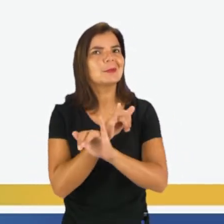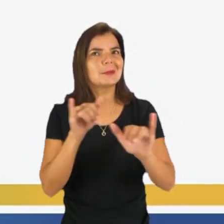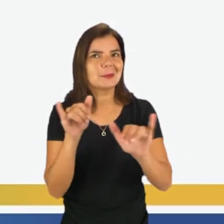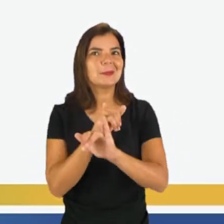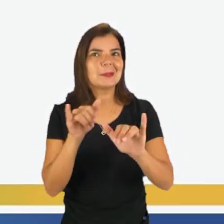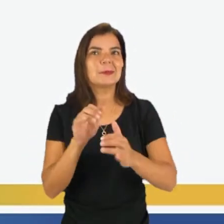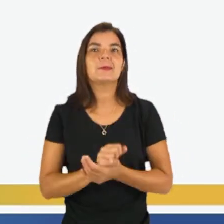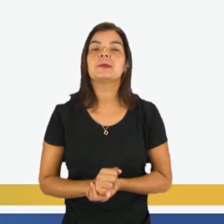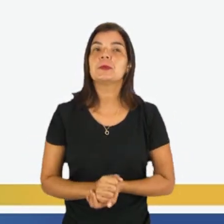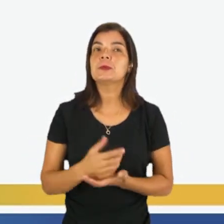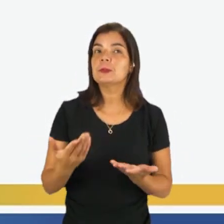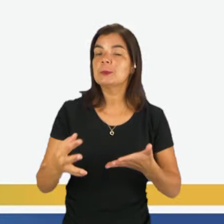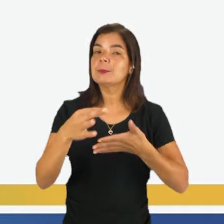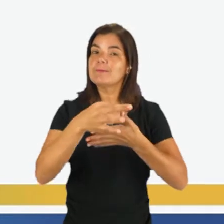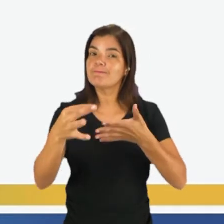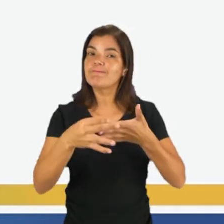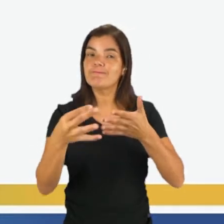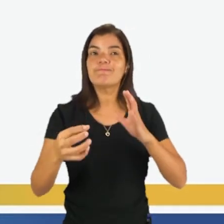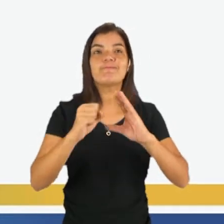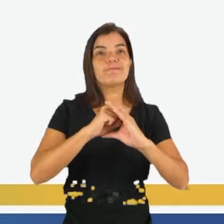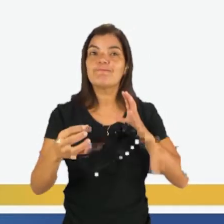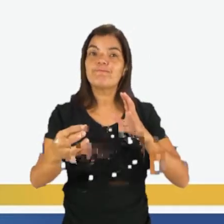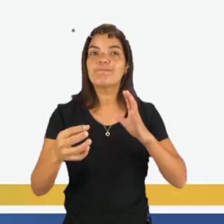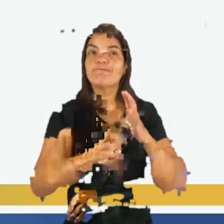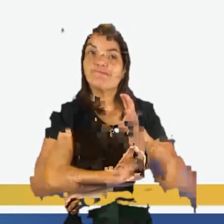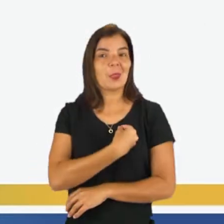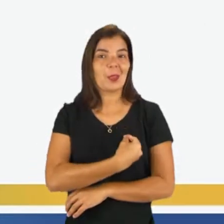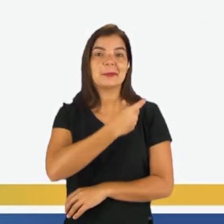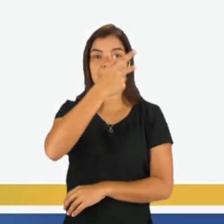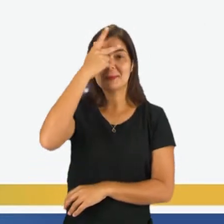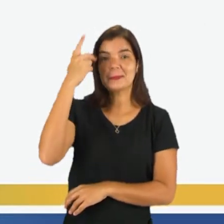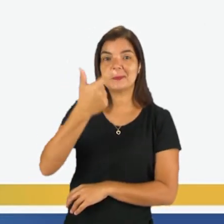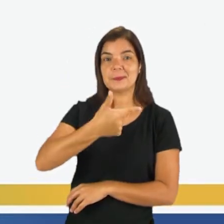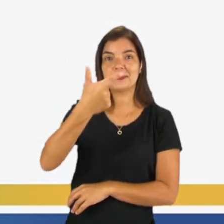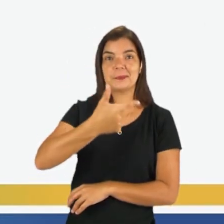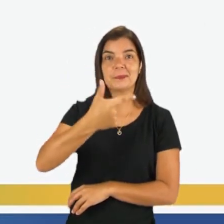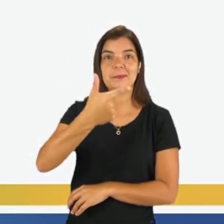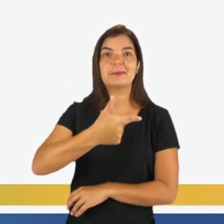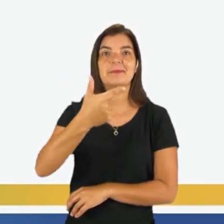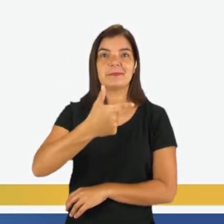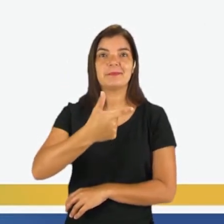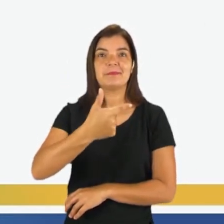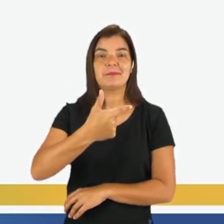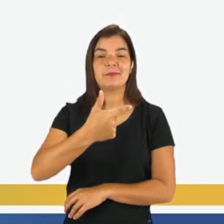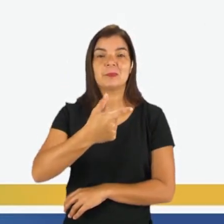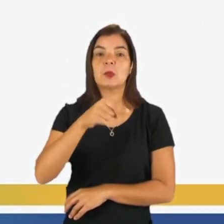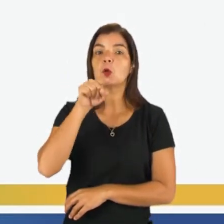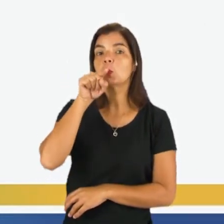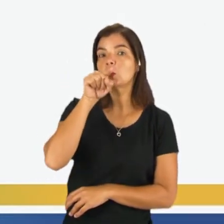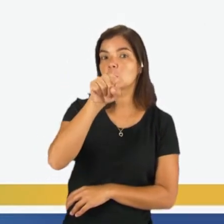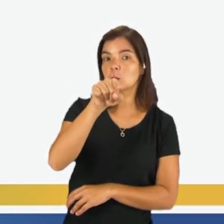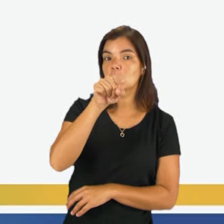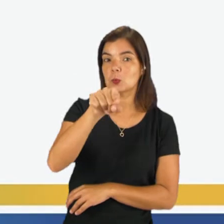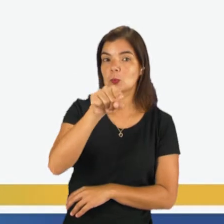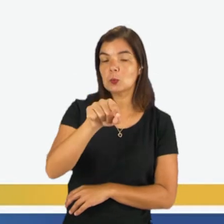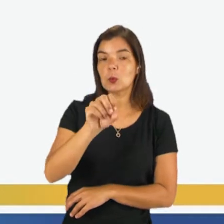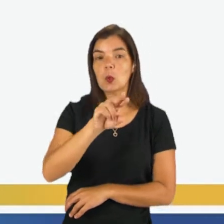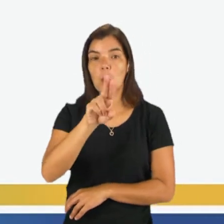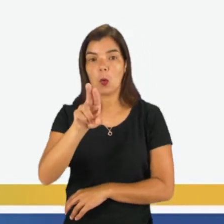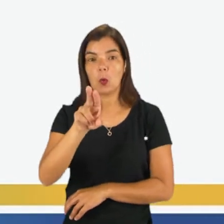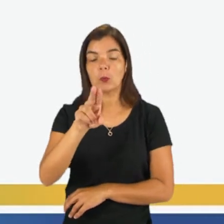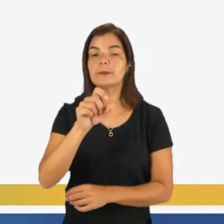propagandas. Um de seus elementos caracterizadores é a presença da segunda pessoa do discurso,